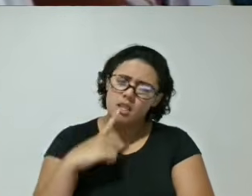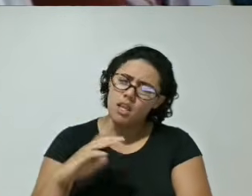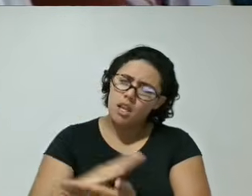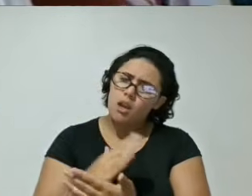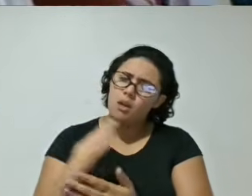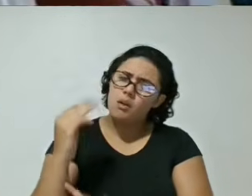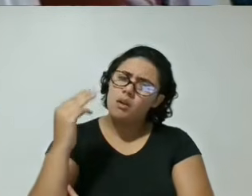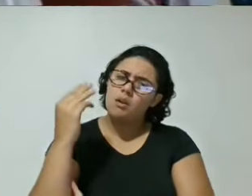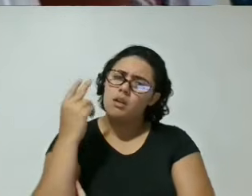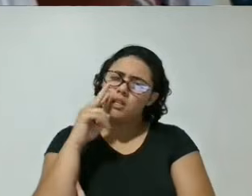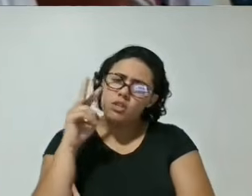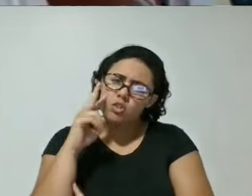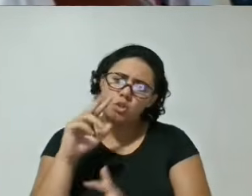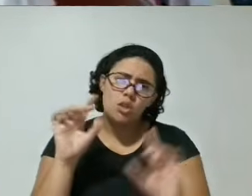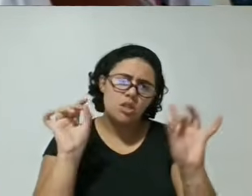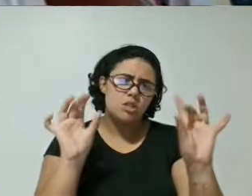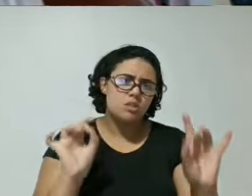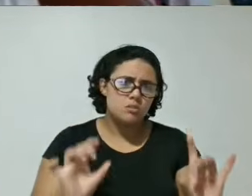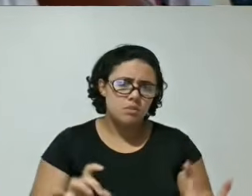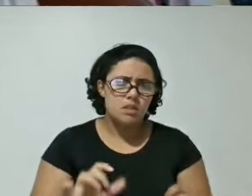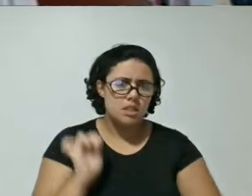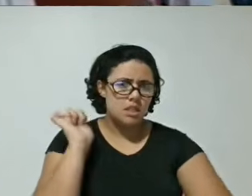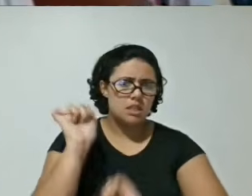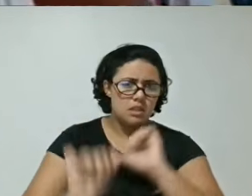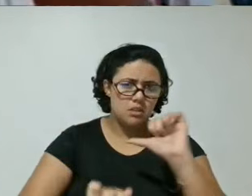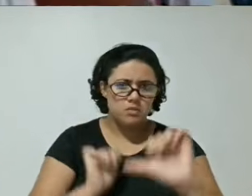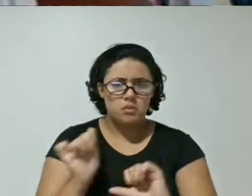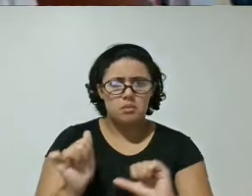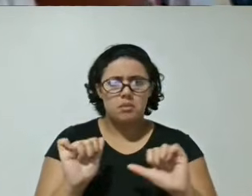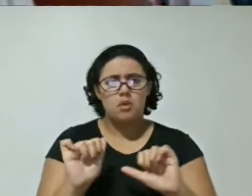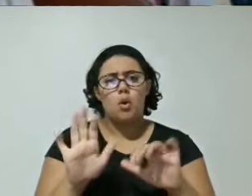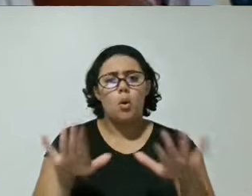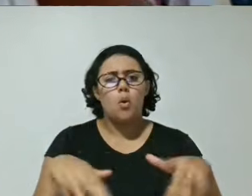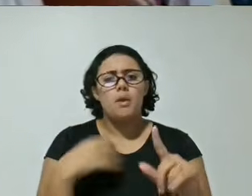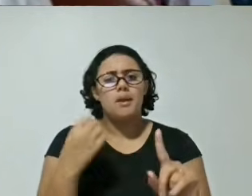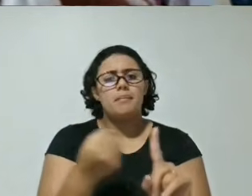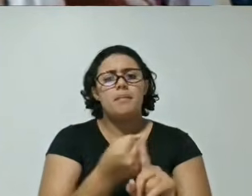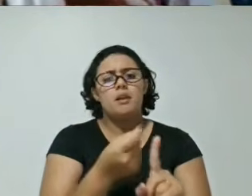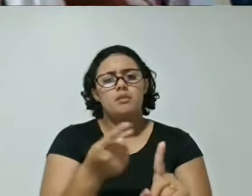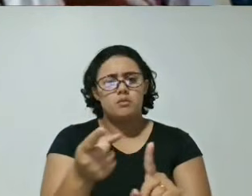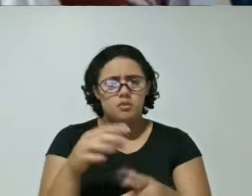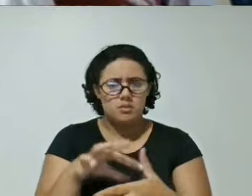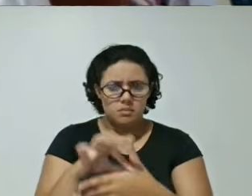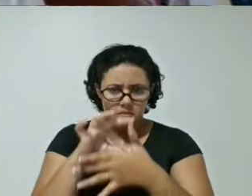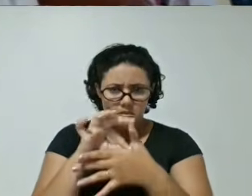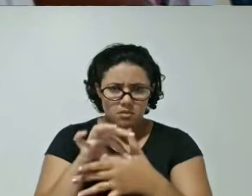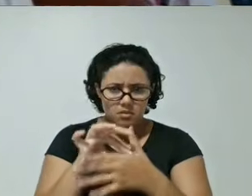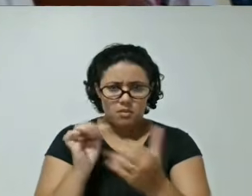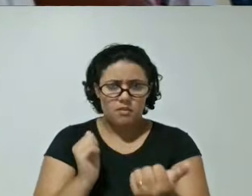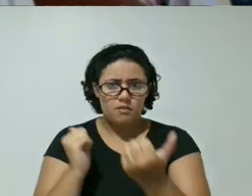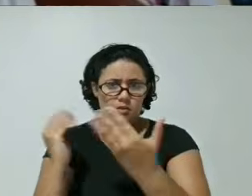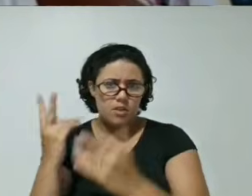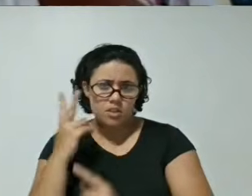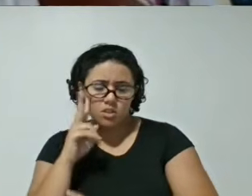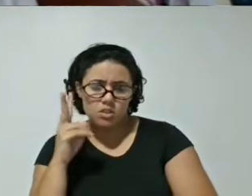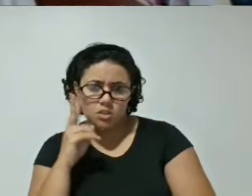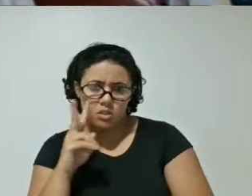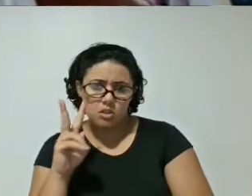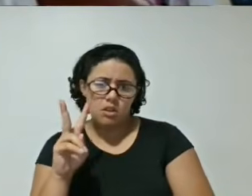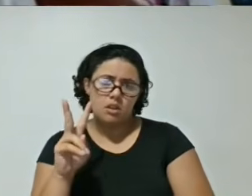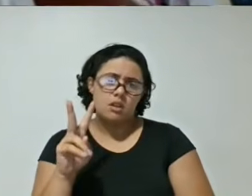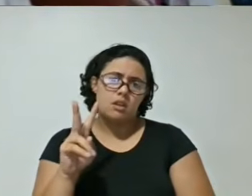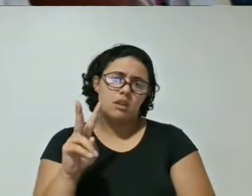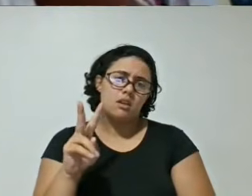assim, especial de transformação ou impacto que você presenciou, fora a história da nossa querida e